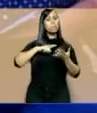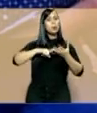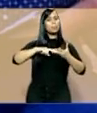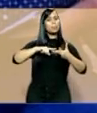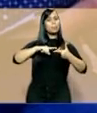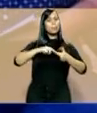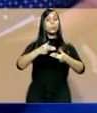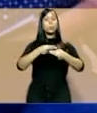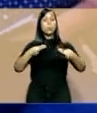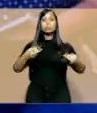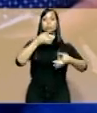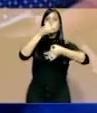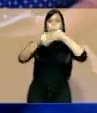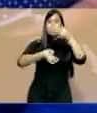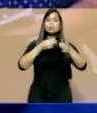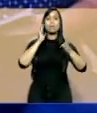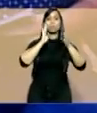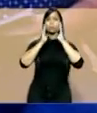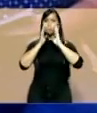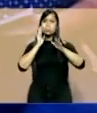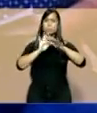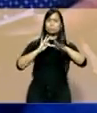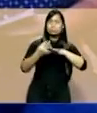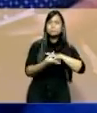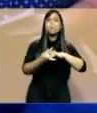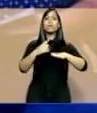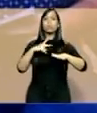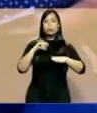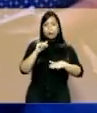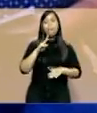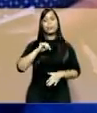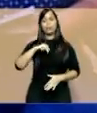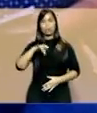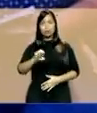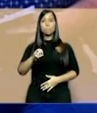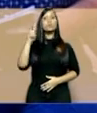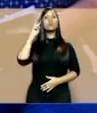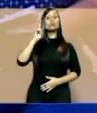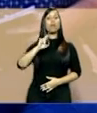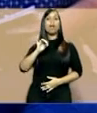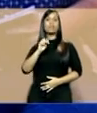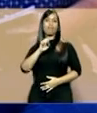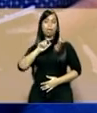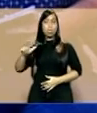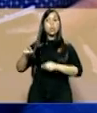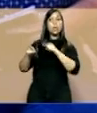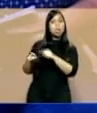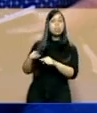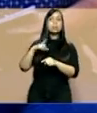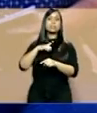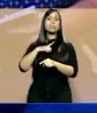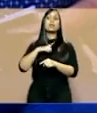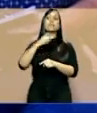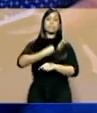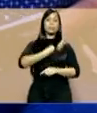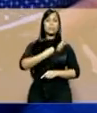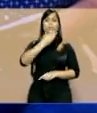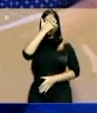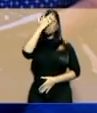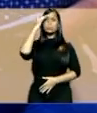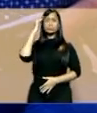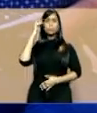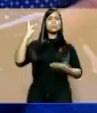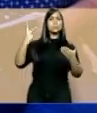de comentários na internet que são crimes. A gente vai ver agora a história do Rafael Rodrigues. Ele está entre as inúmeras vítimas